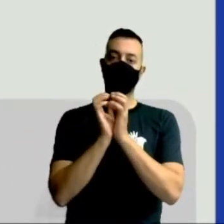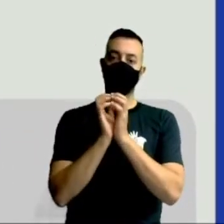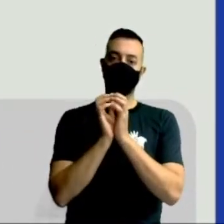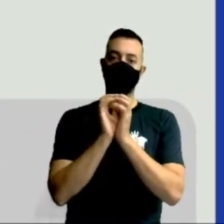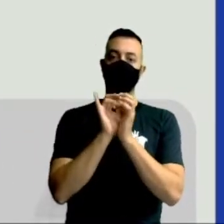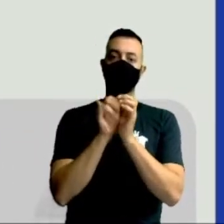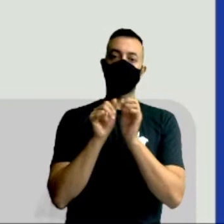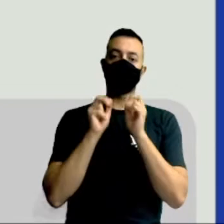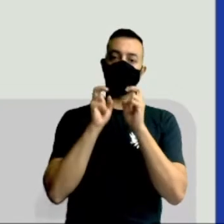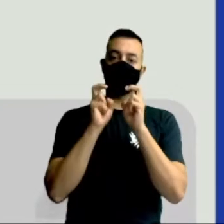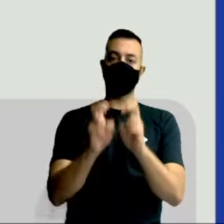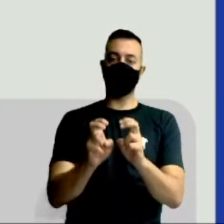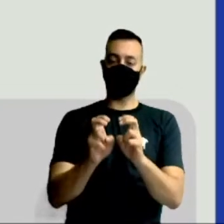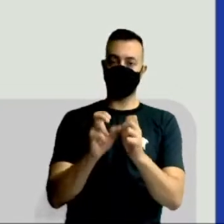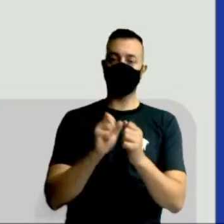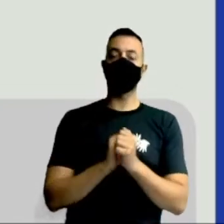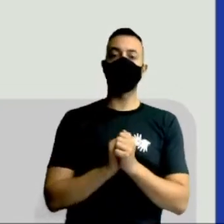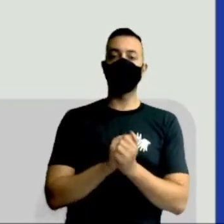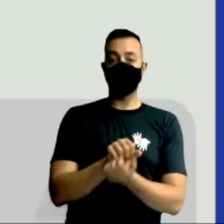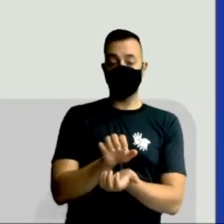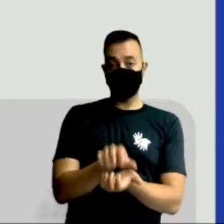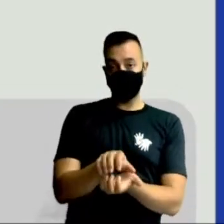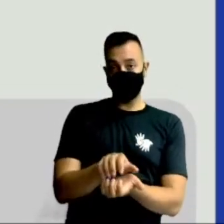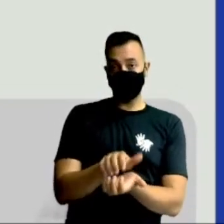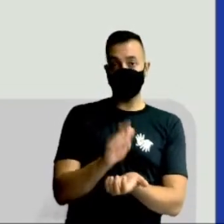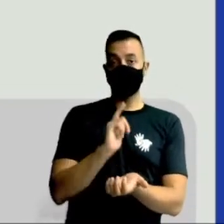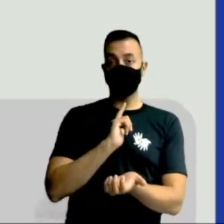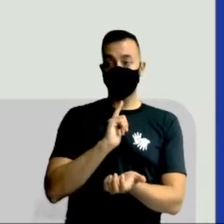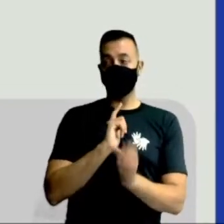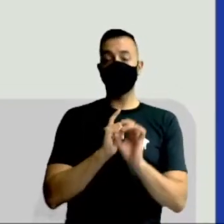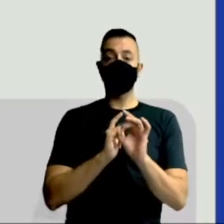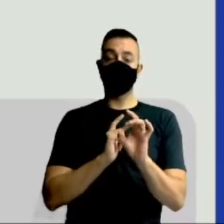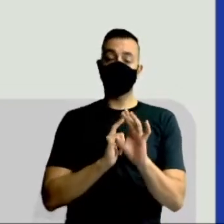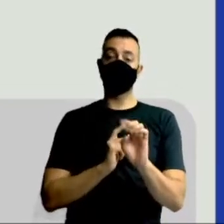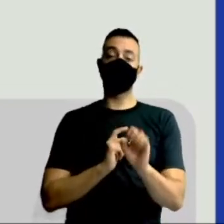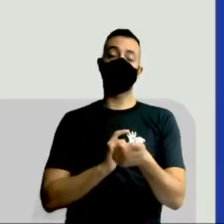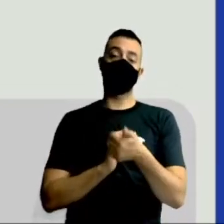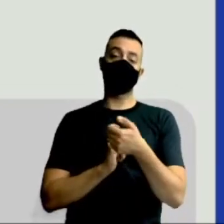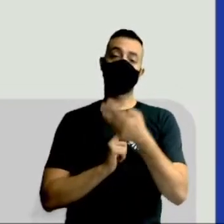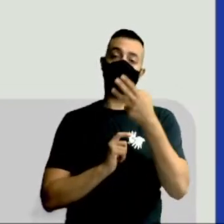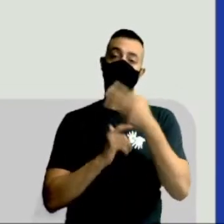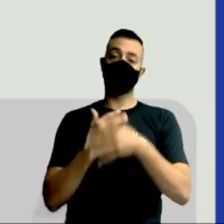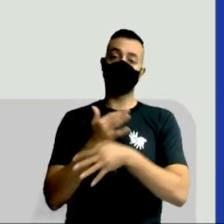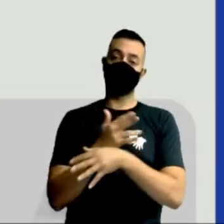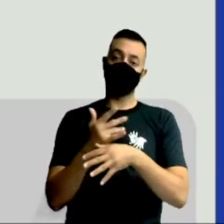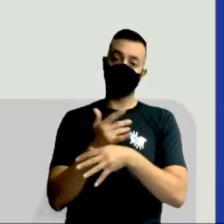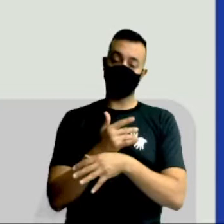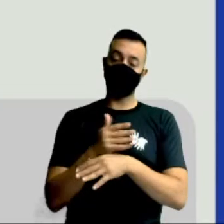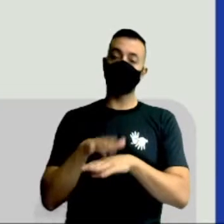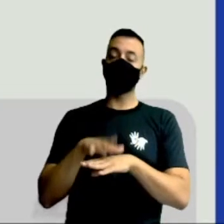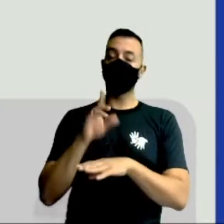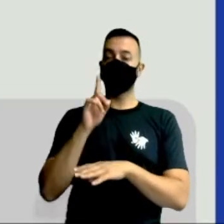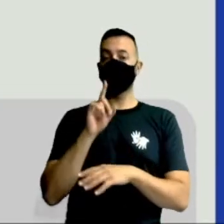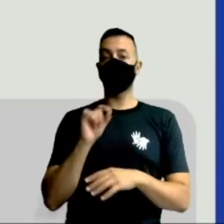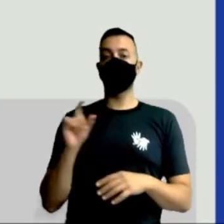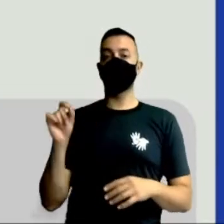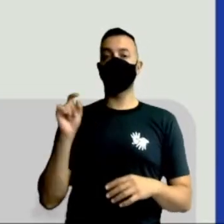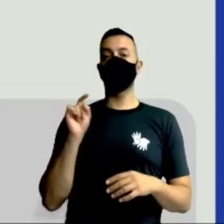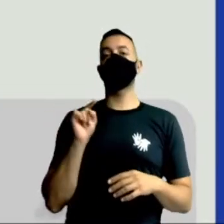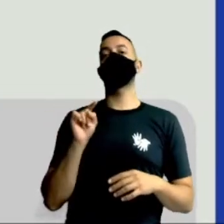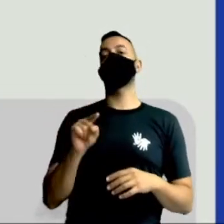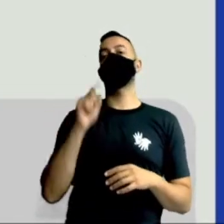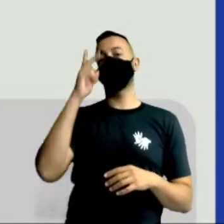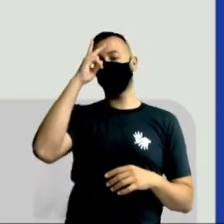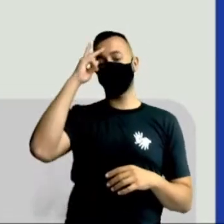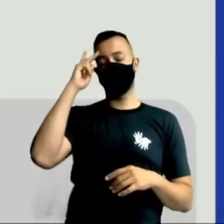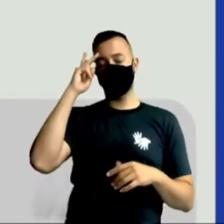e Jaboatão dos Guararapes. Pernambuco possui apenas 13 cidades com mais de 100 mil